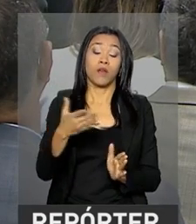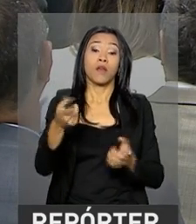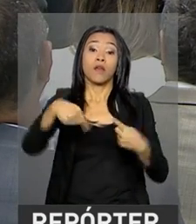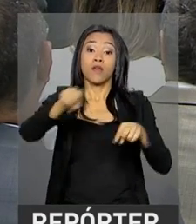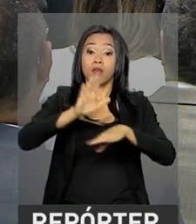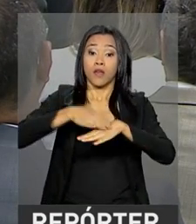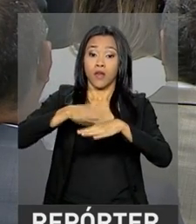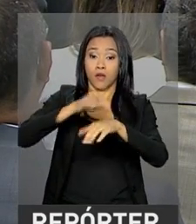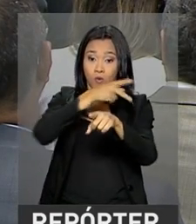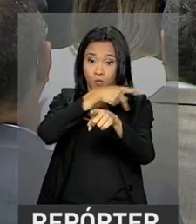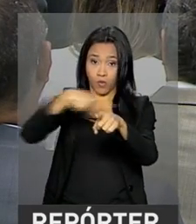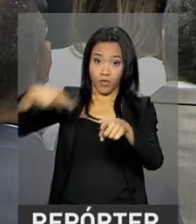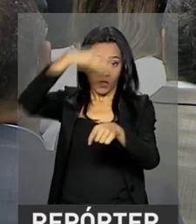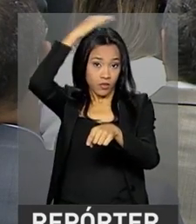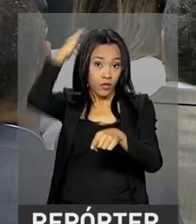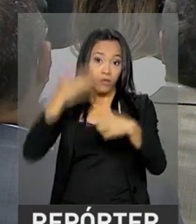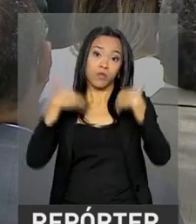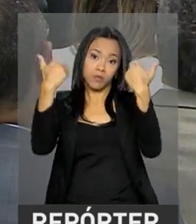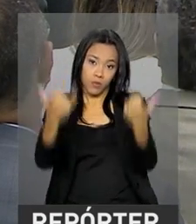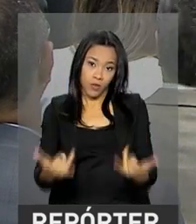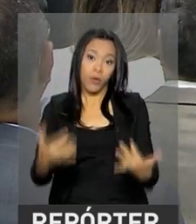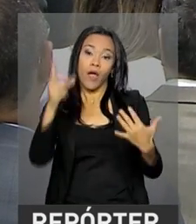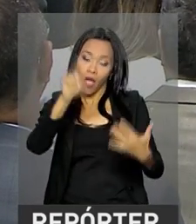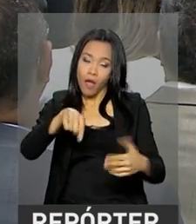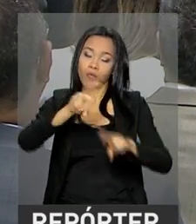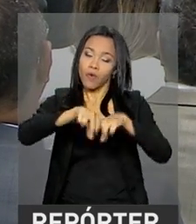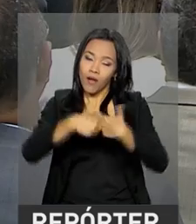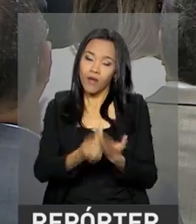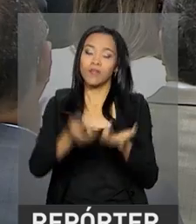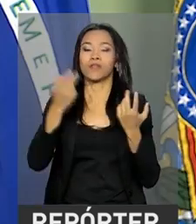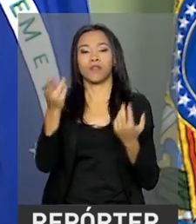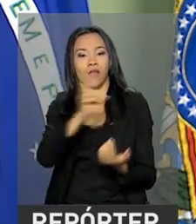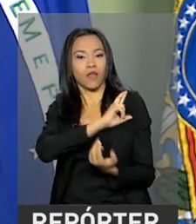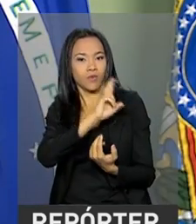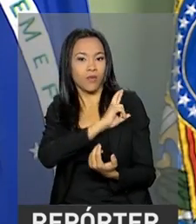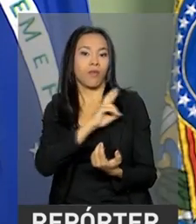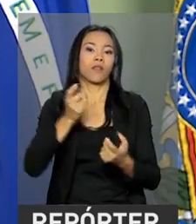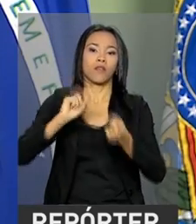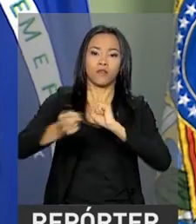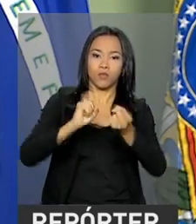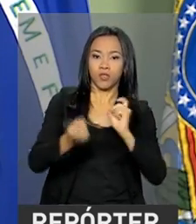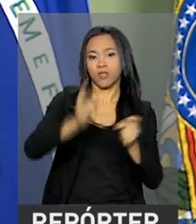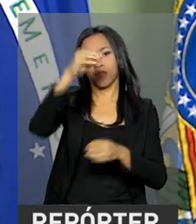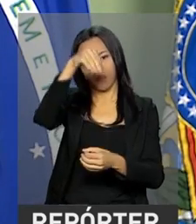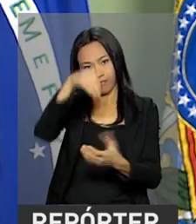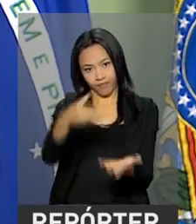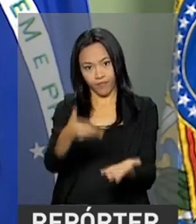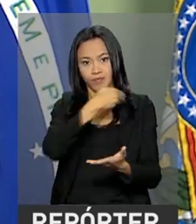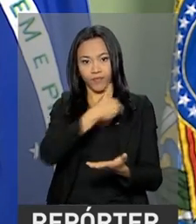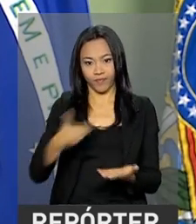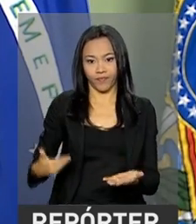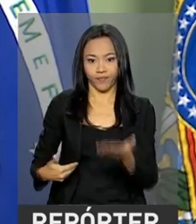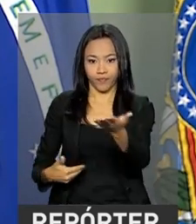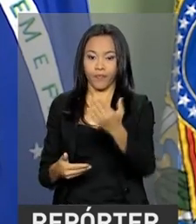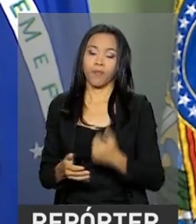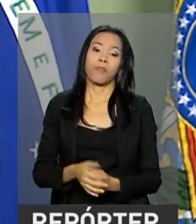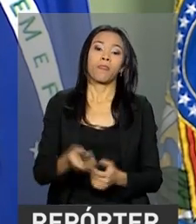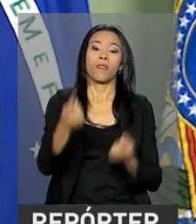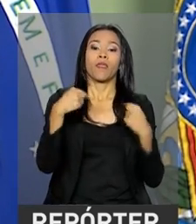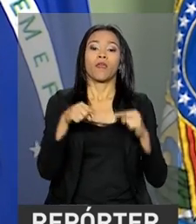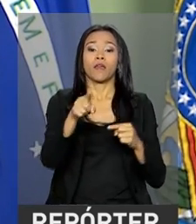presidente Michel Temer da responsabilidade na gestão do patrimônio brasileiro a Petrobras por exemplo saiu de um prejuízo tenho aqui